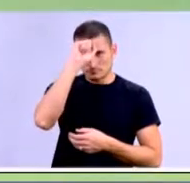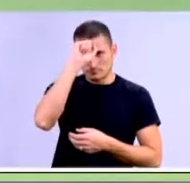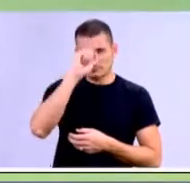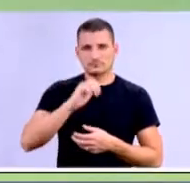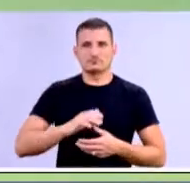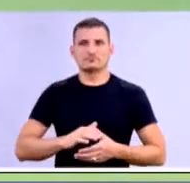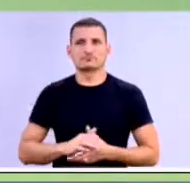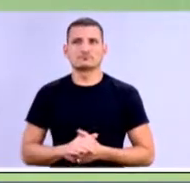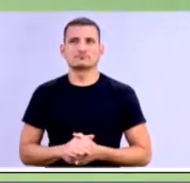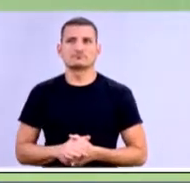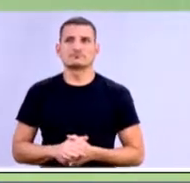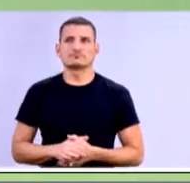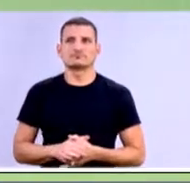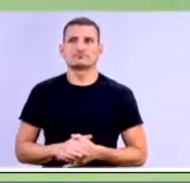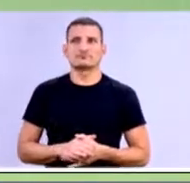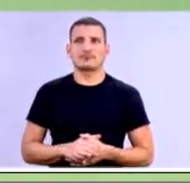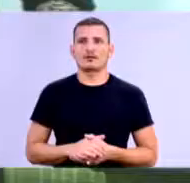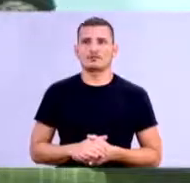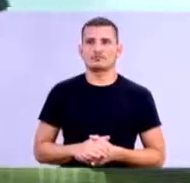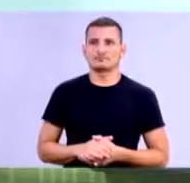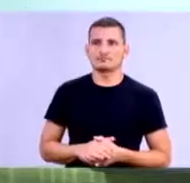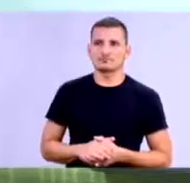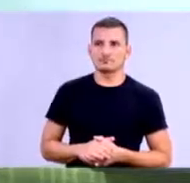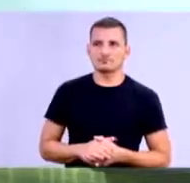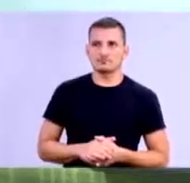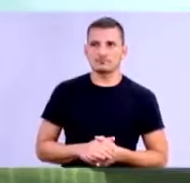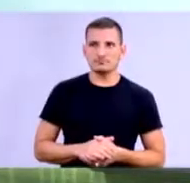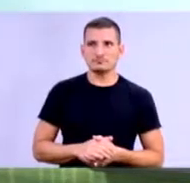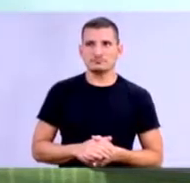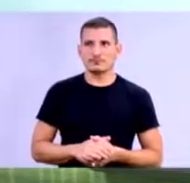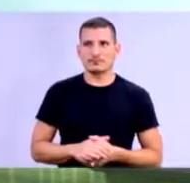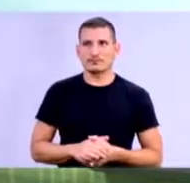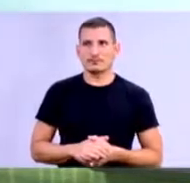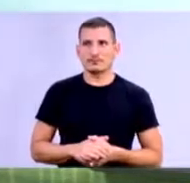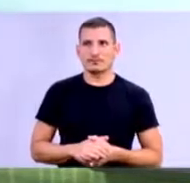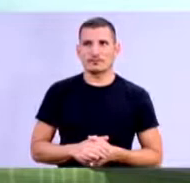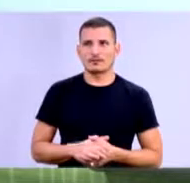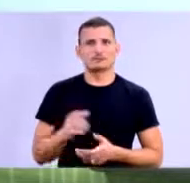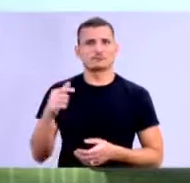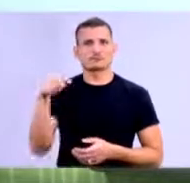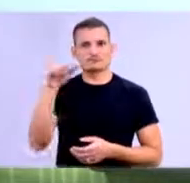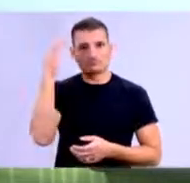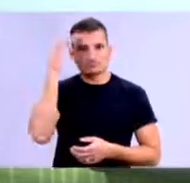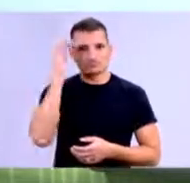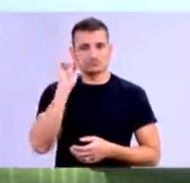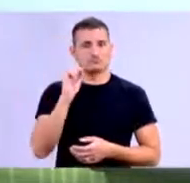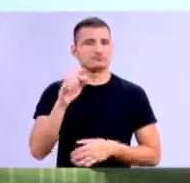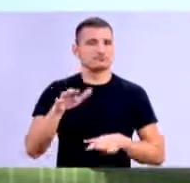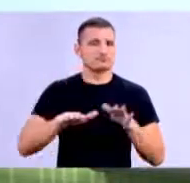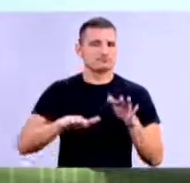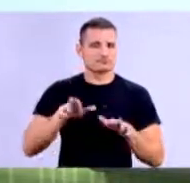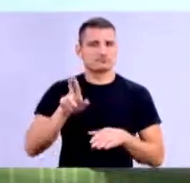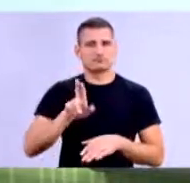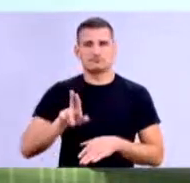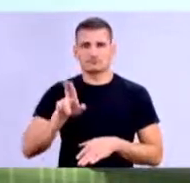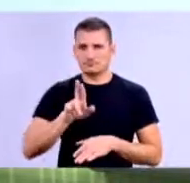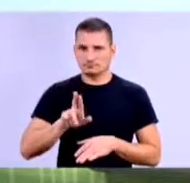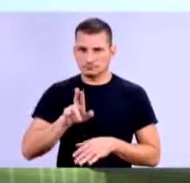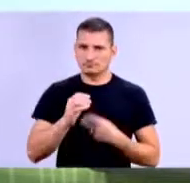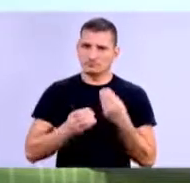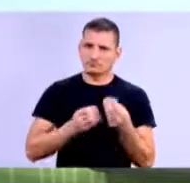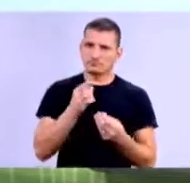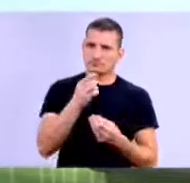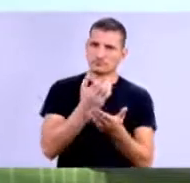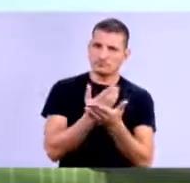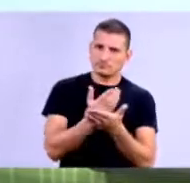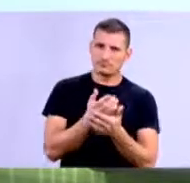que, de acordo com a utilização, a forma que você vai estudar,